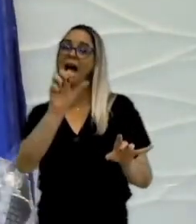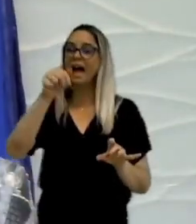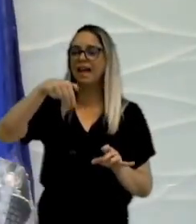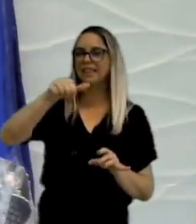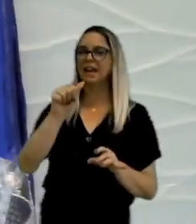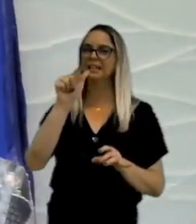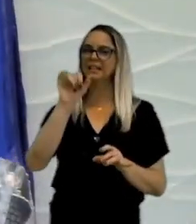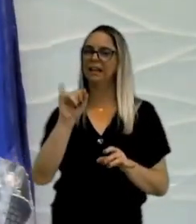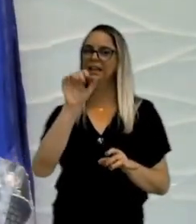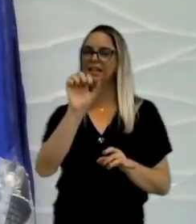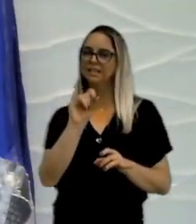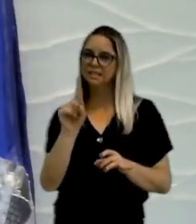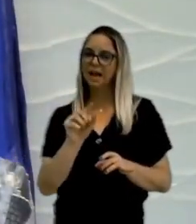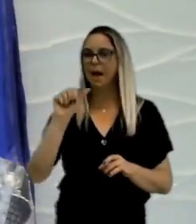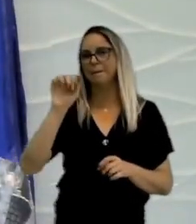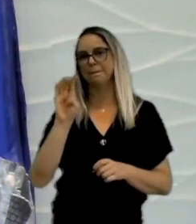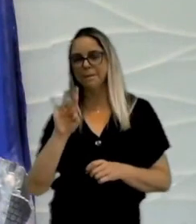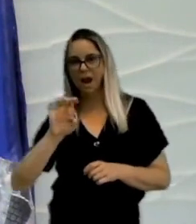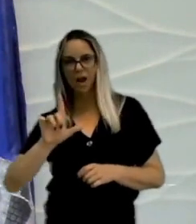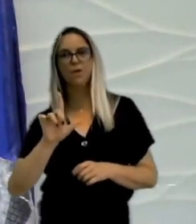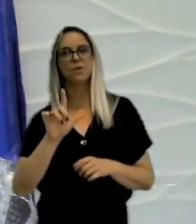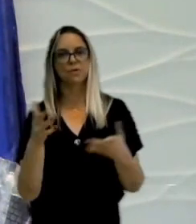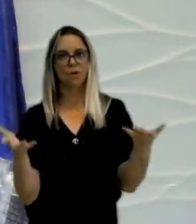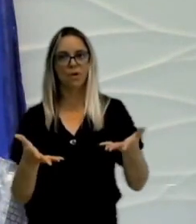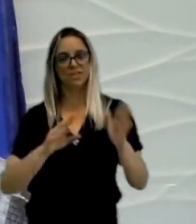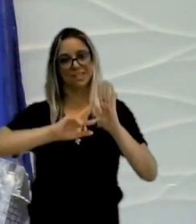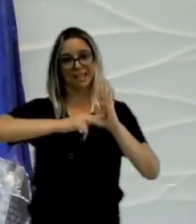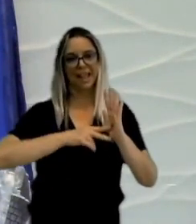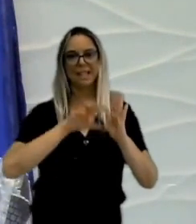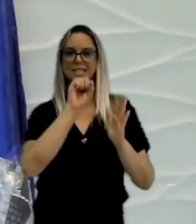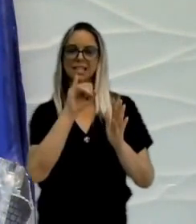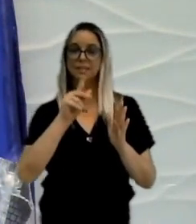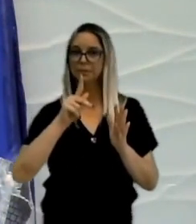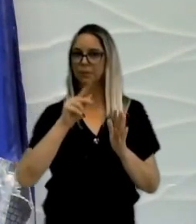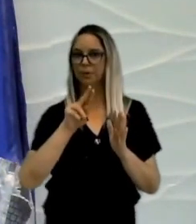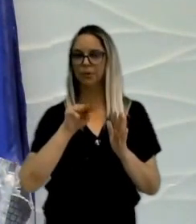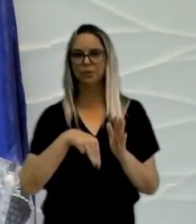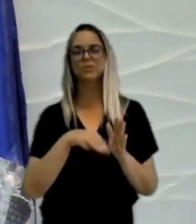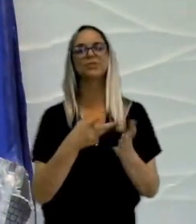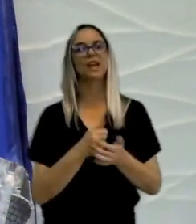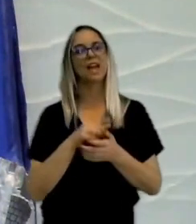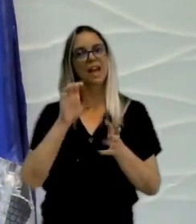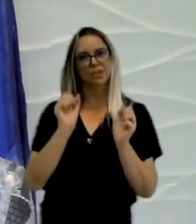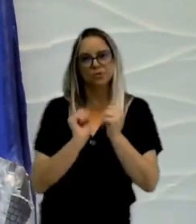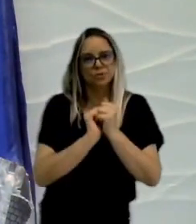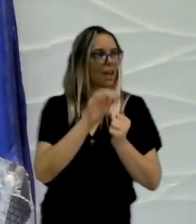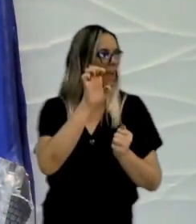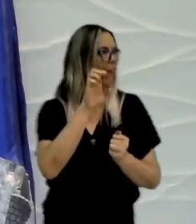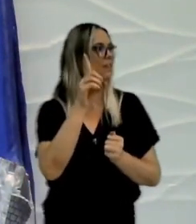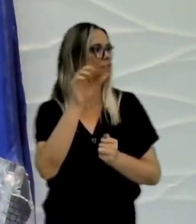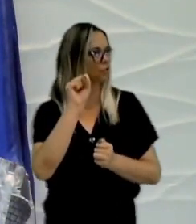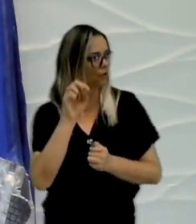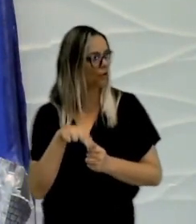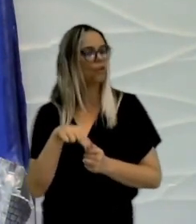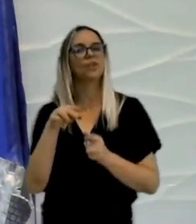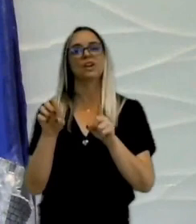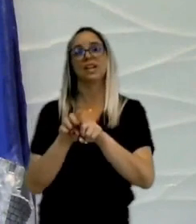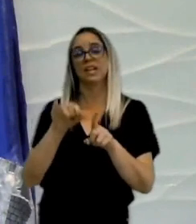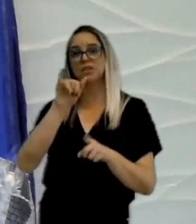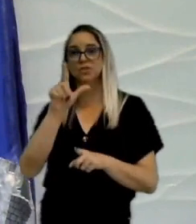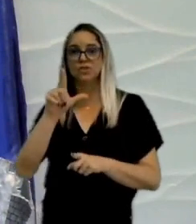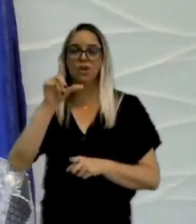Isabel, presidente do Sispum, aqui se faz presente, bem como os colaboradores Edson e Osomar. Quero